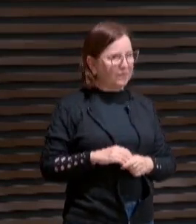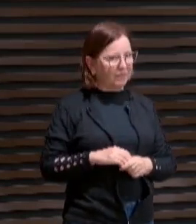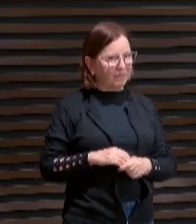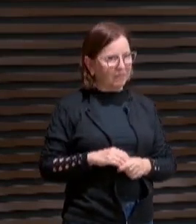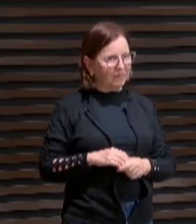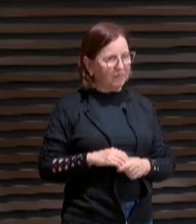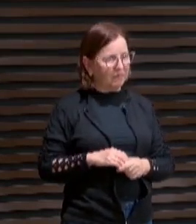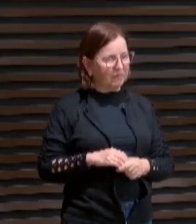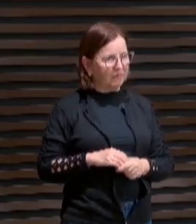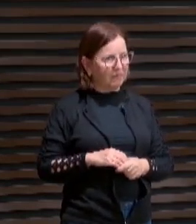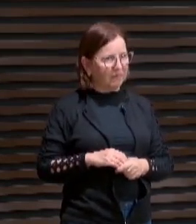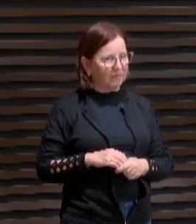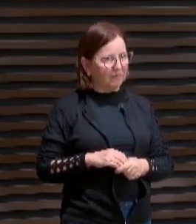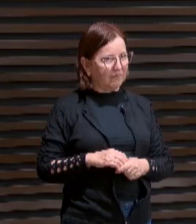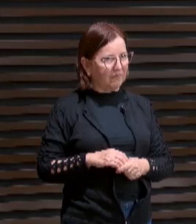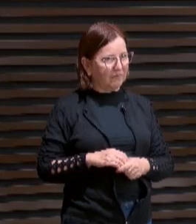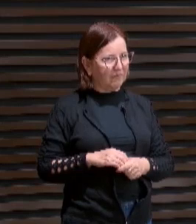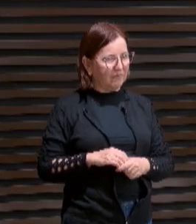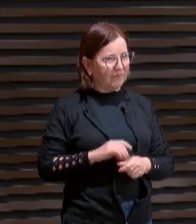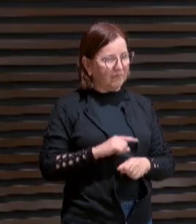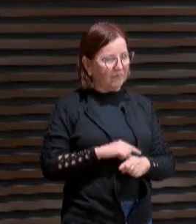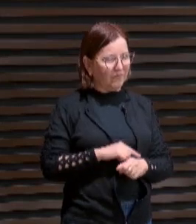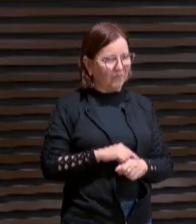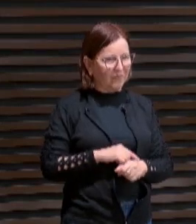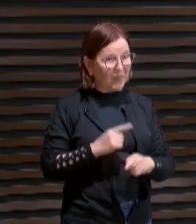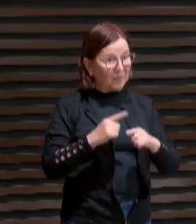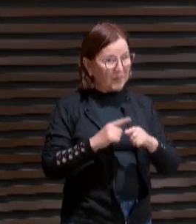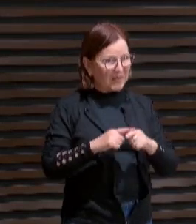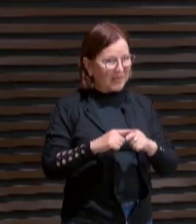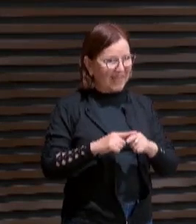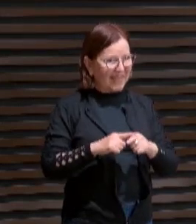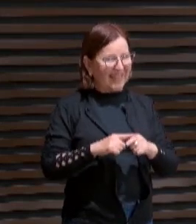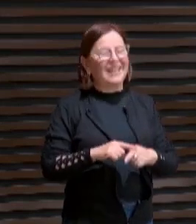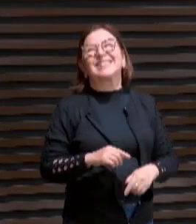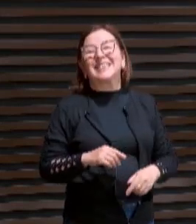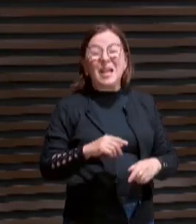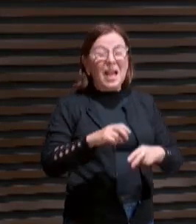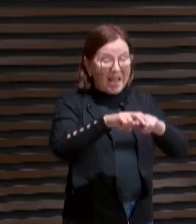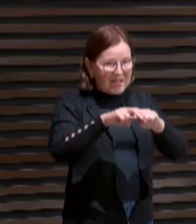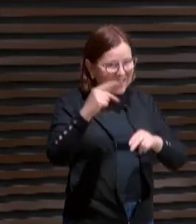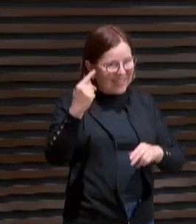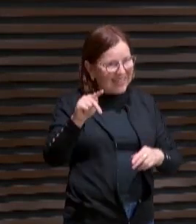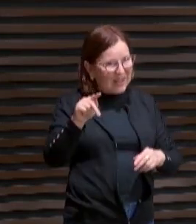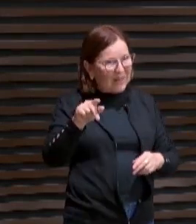naquele momento, por teu amor medido pela cruz.